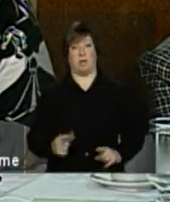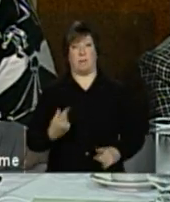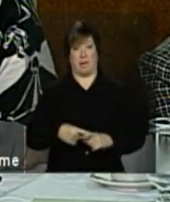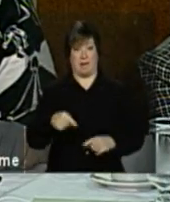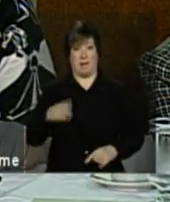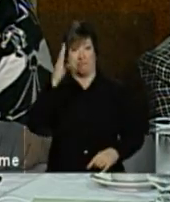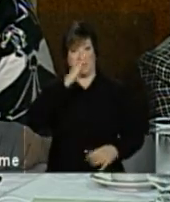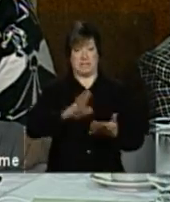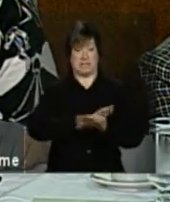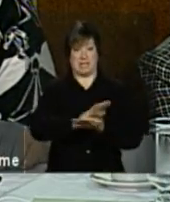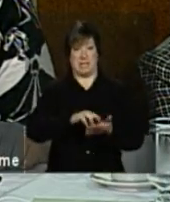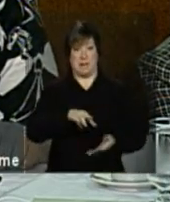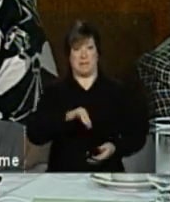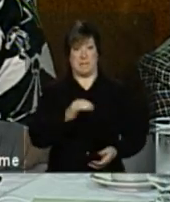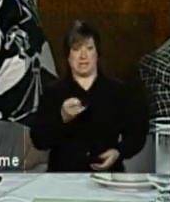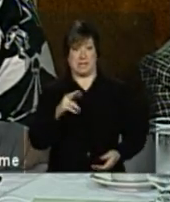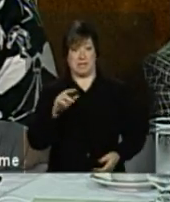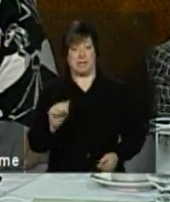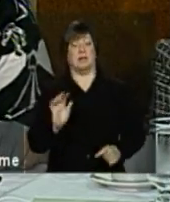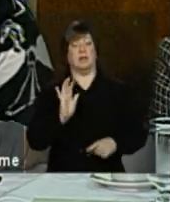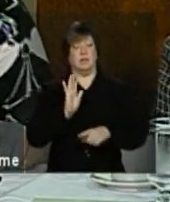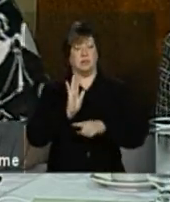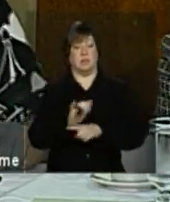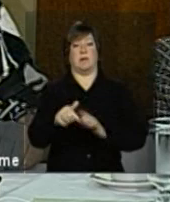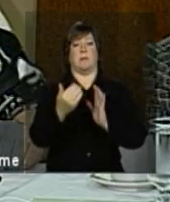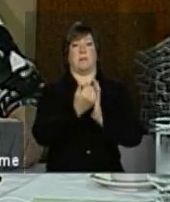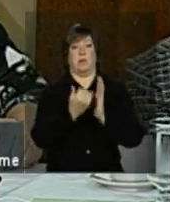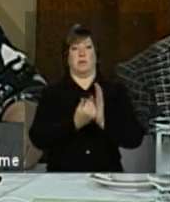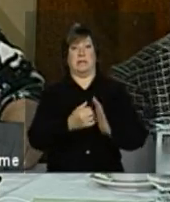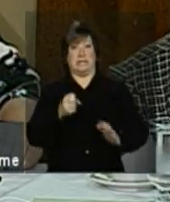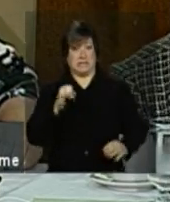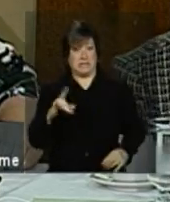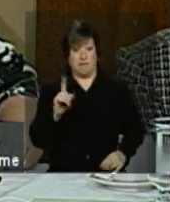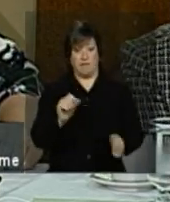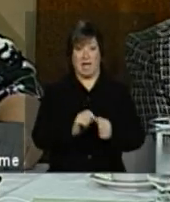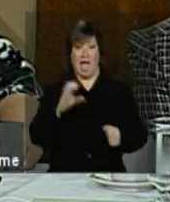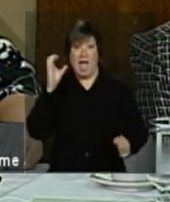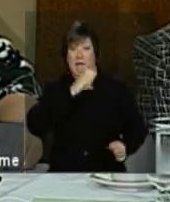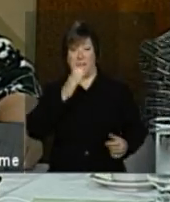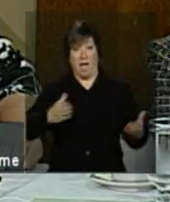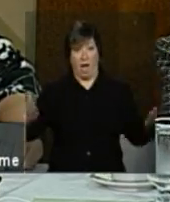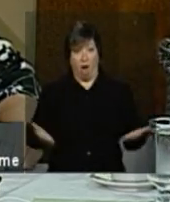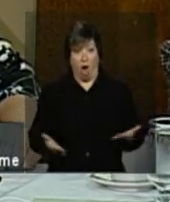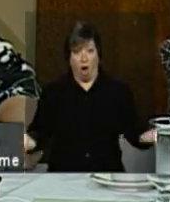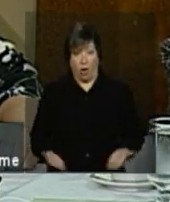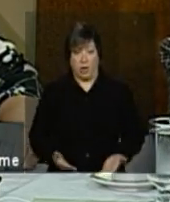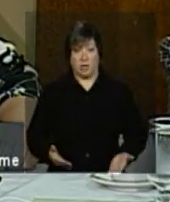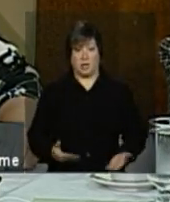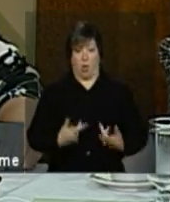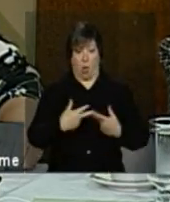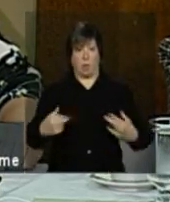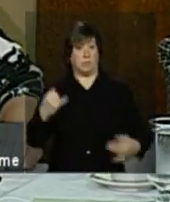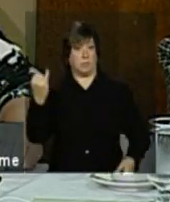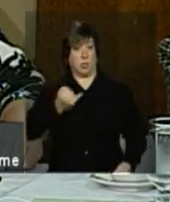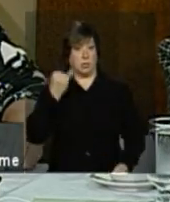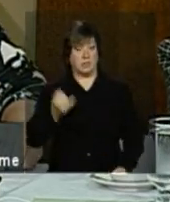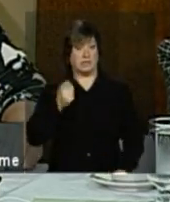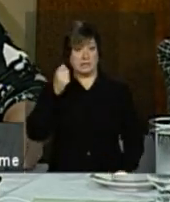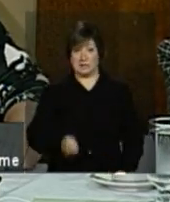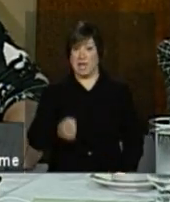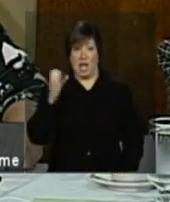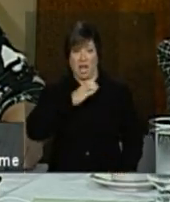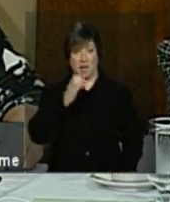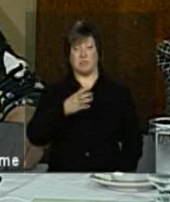sem miséria seja efetivo se a gente não tomar medidas importantes agora em caráter emergencial Sim